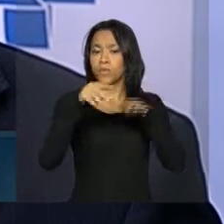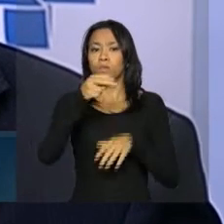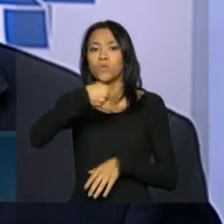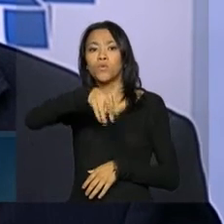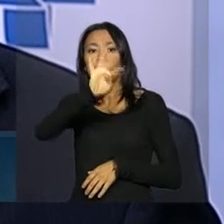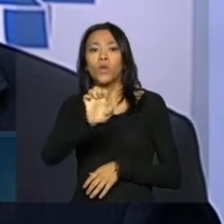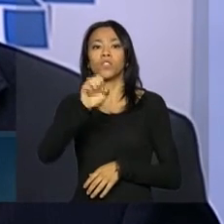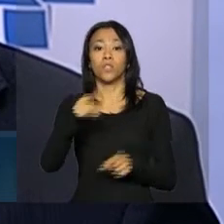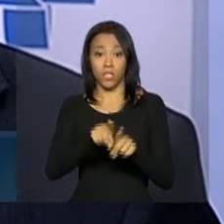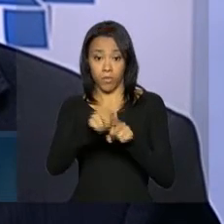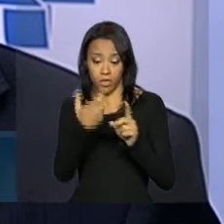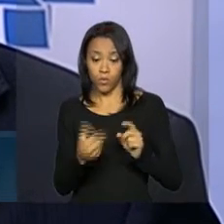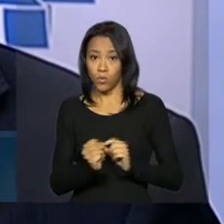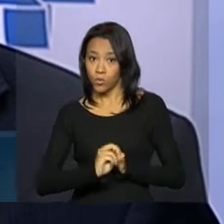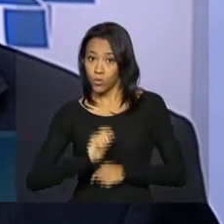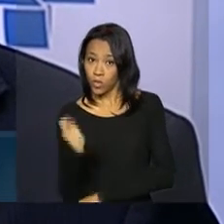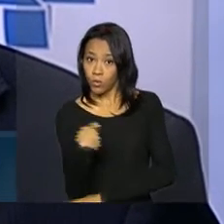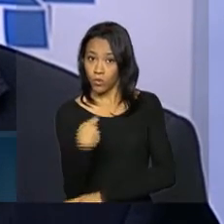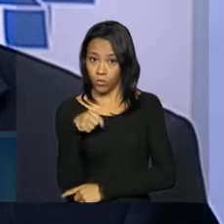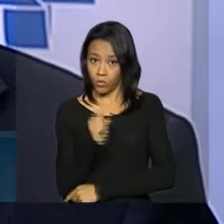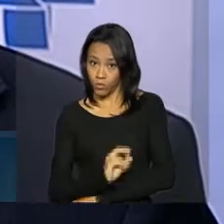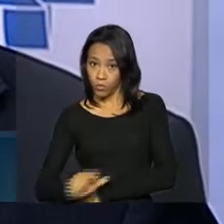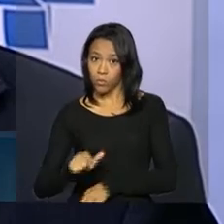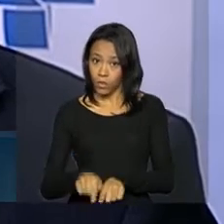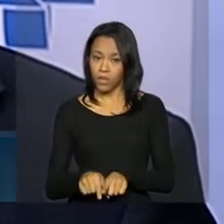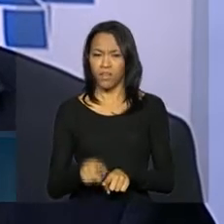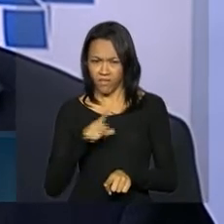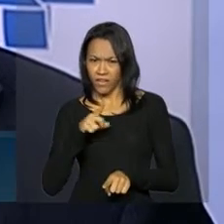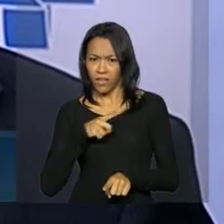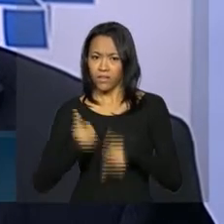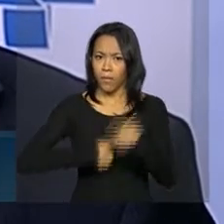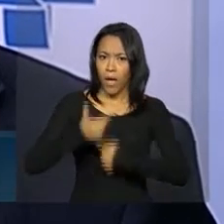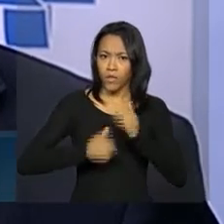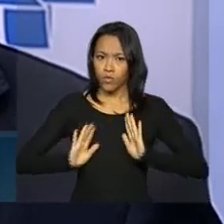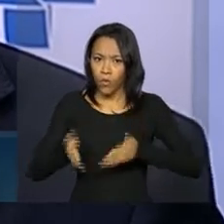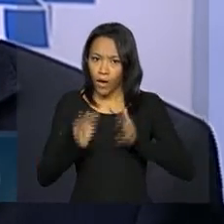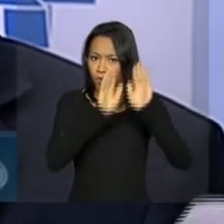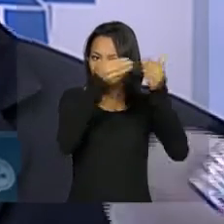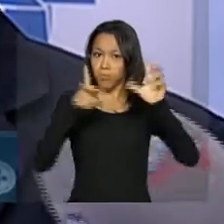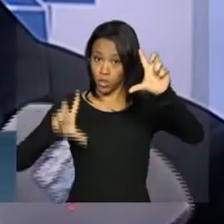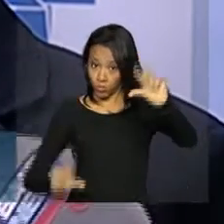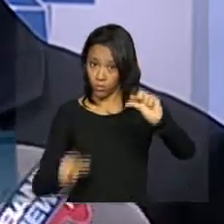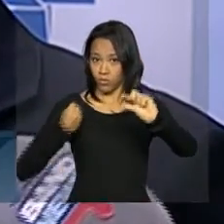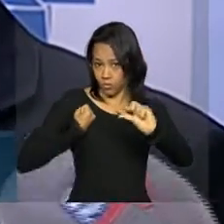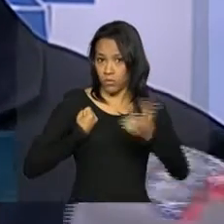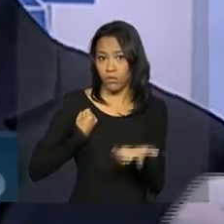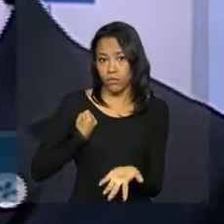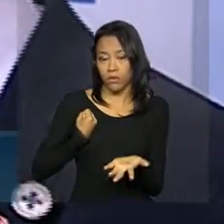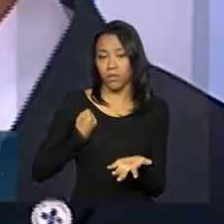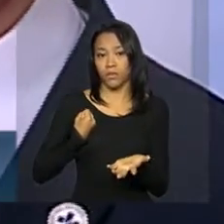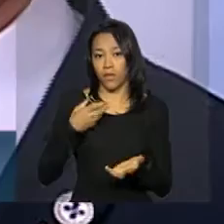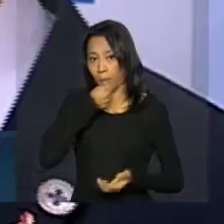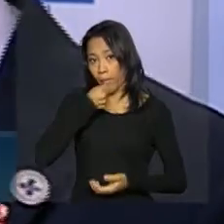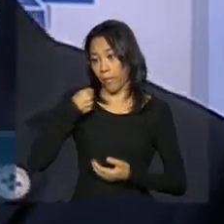Grande do Sul, vão ter ações específicas para poder tentar diminuir esses números? Vou botar o Fábio para responder essa